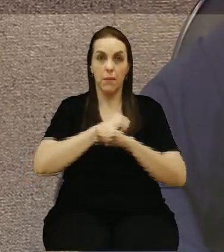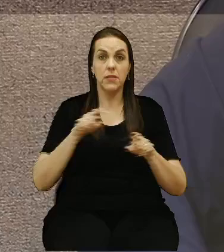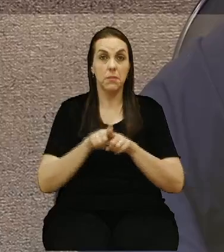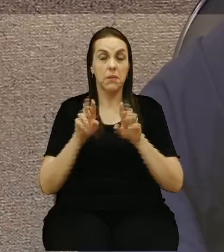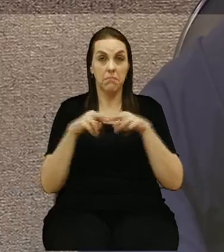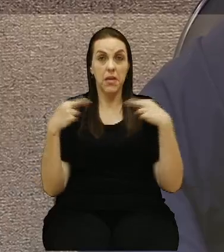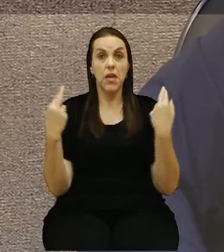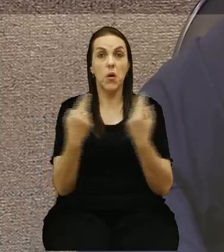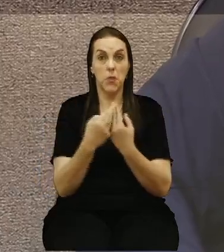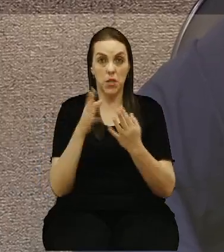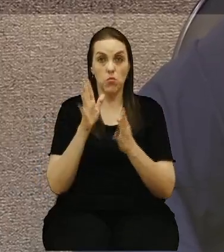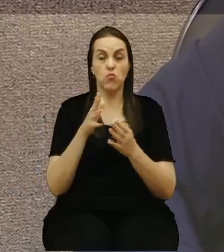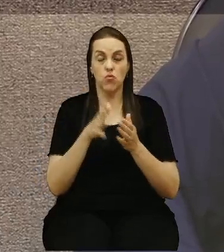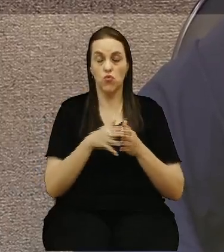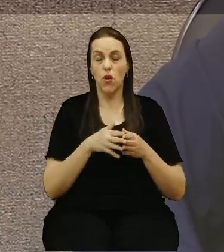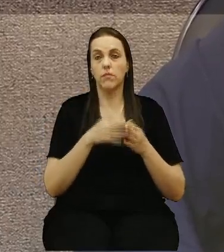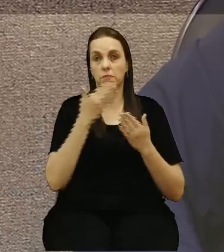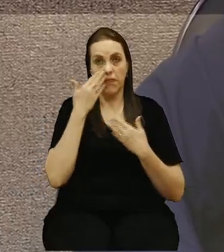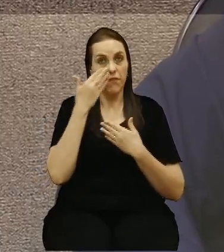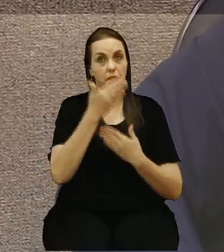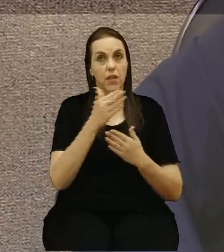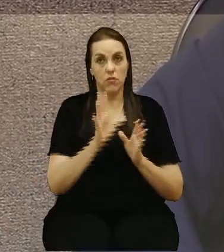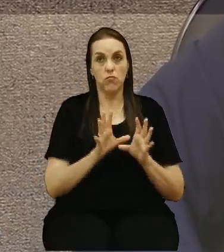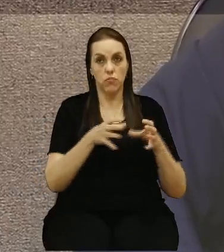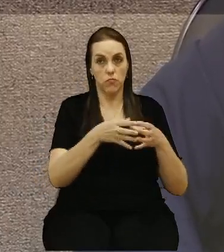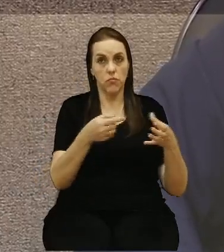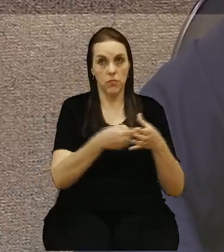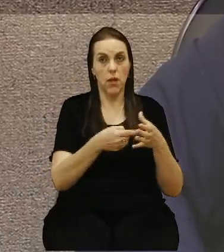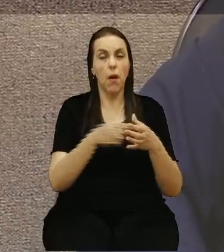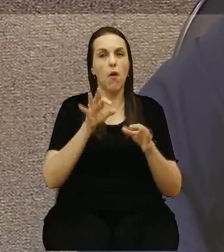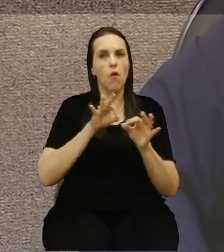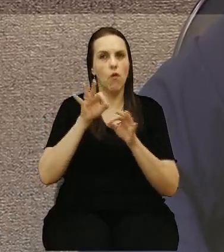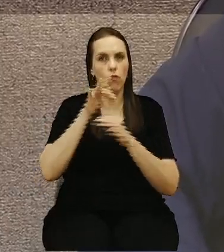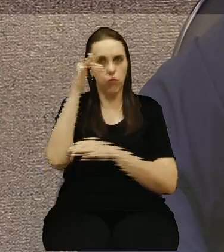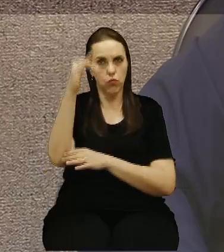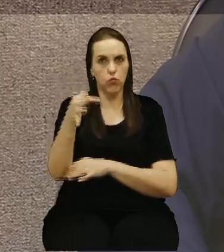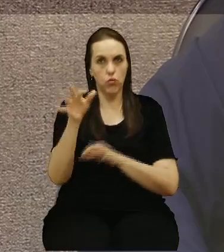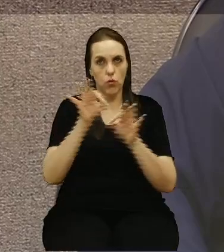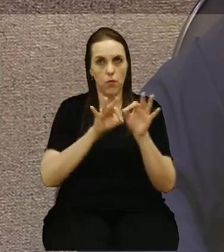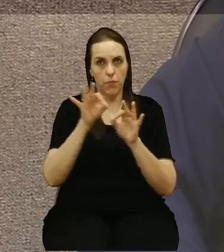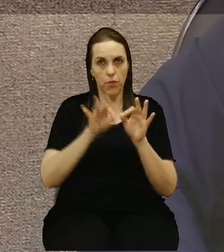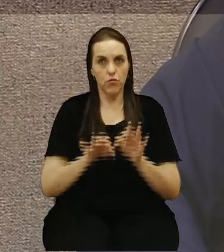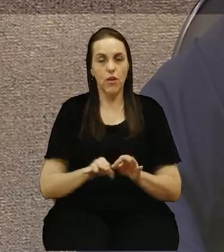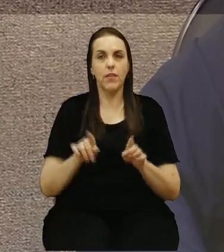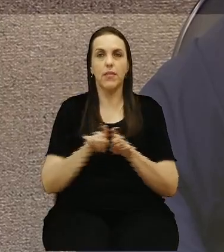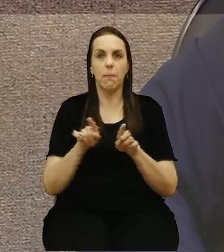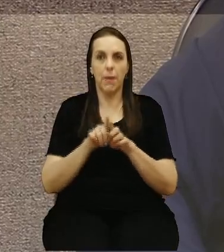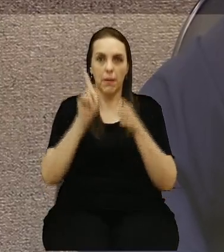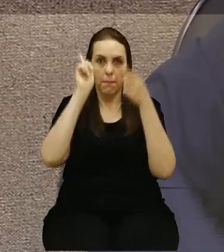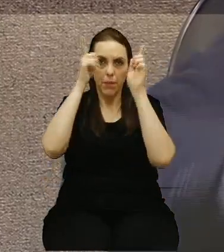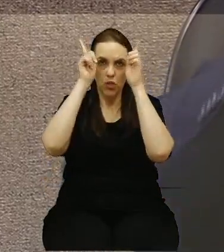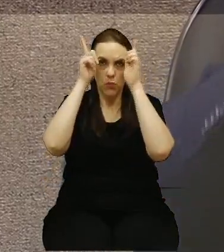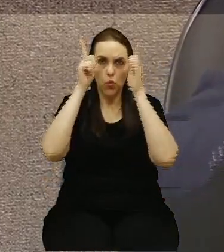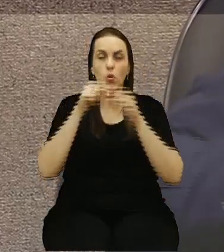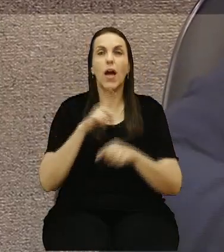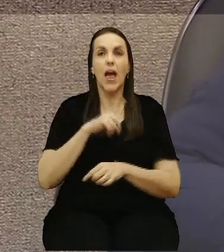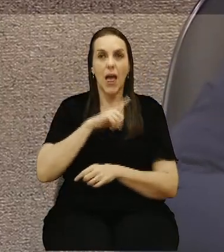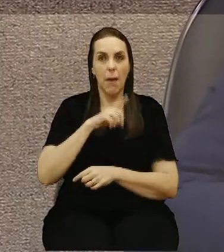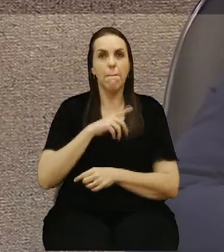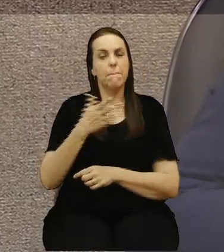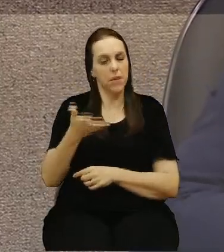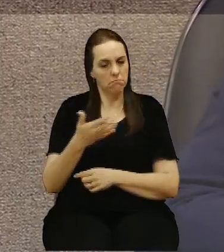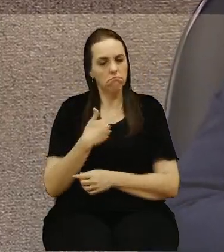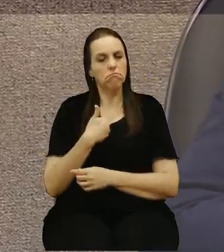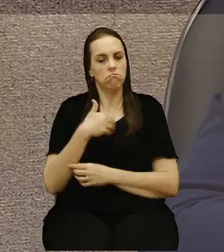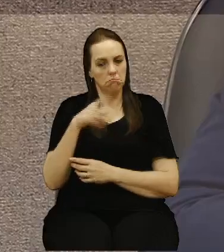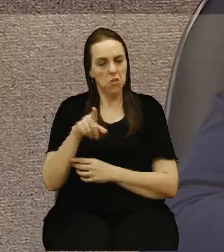nossa frente parlamentar, discutindo futuros projetos de lei que virão para esta casa. Inclusive sobre pitbulls, né? Exatamente. Me solidarizo à senhora, à